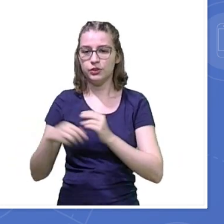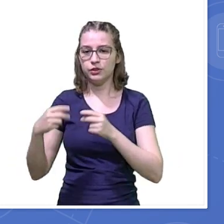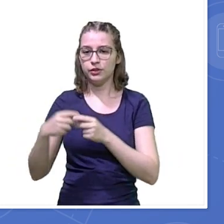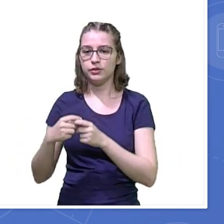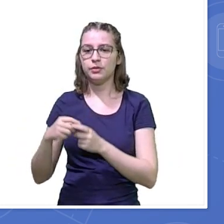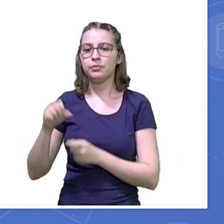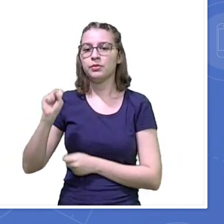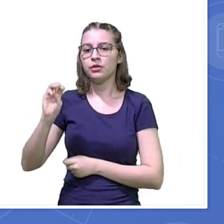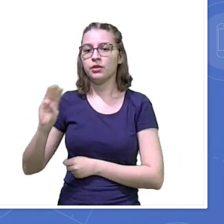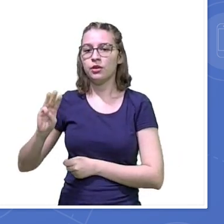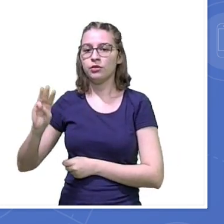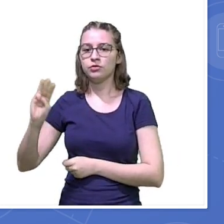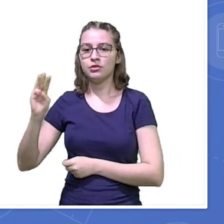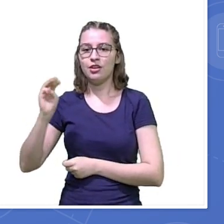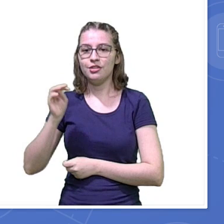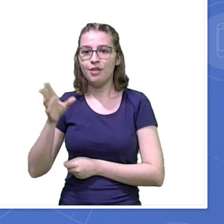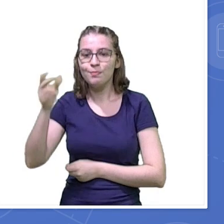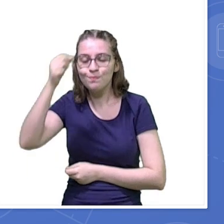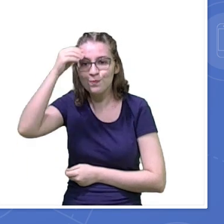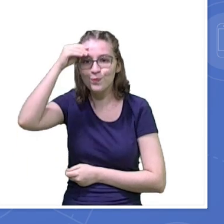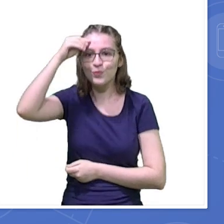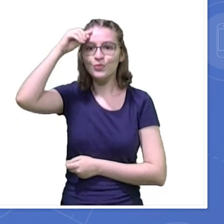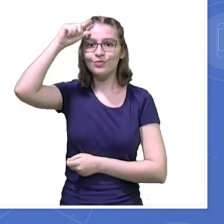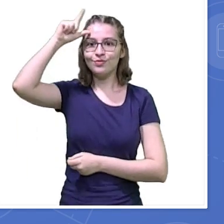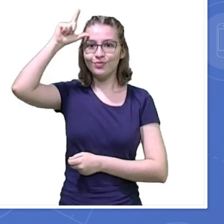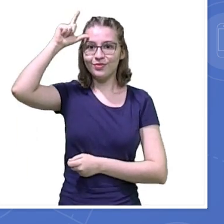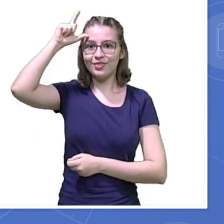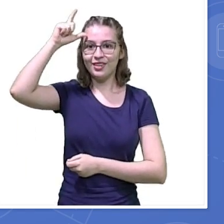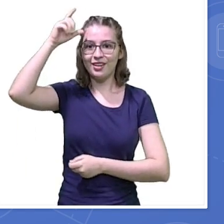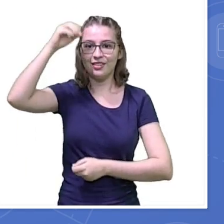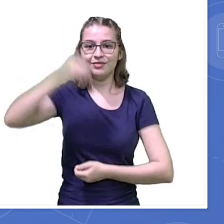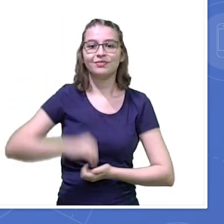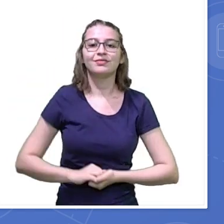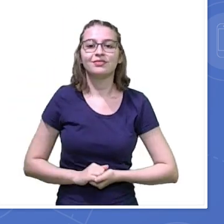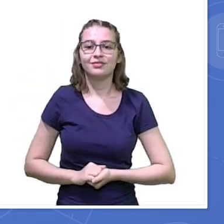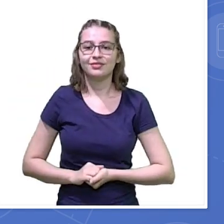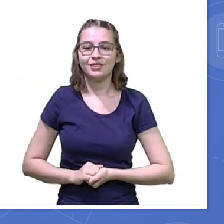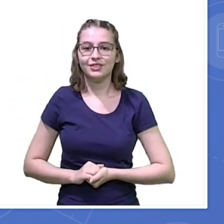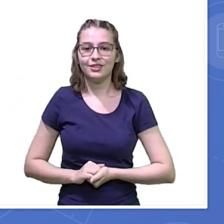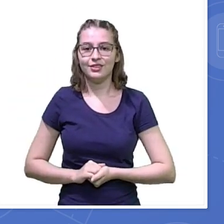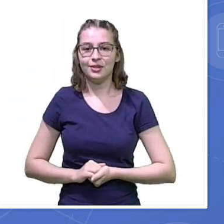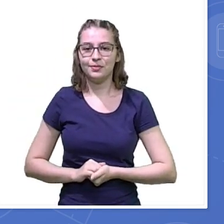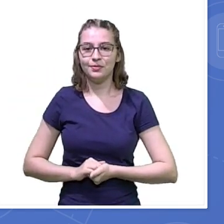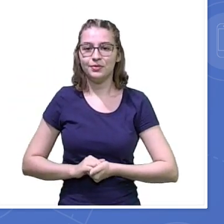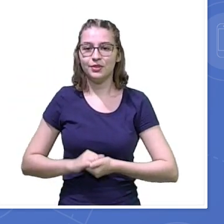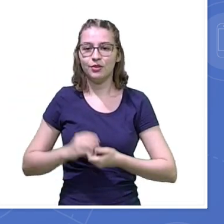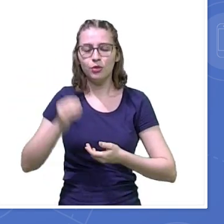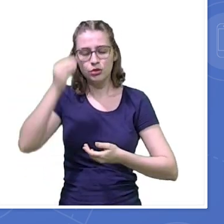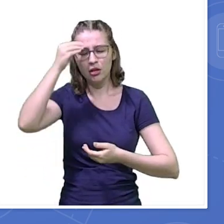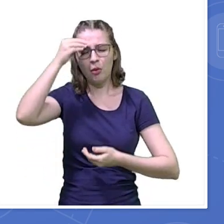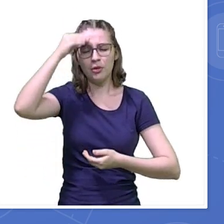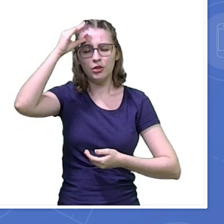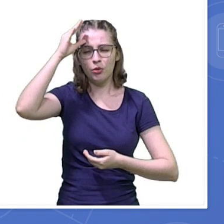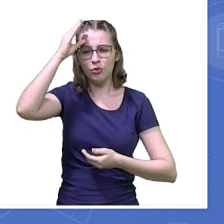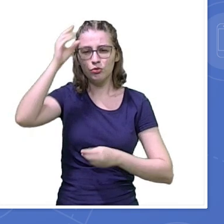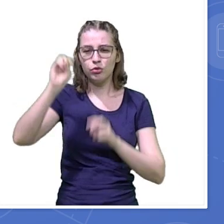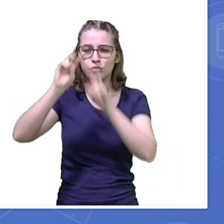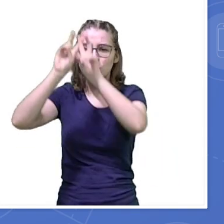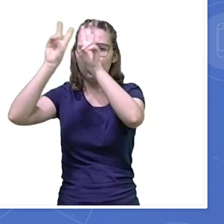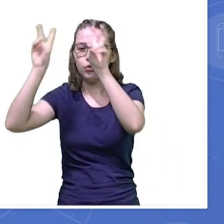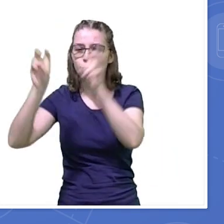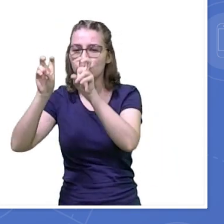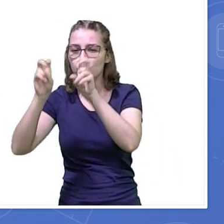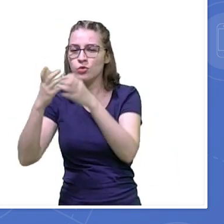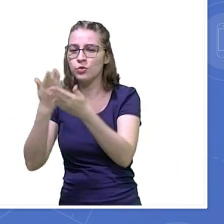a aumentar ainda mais aí o conhecimento com relação aos conteúdos que você estiver estudando naquele momento,